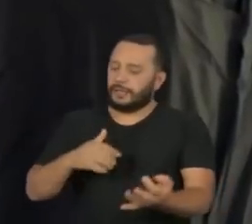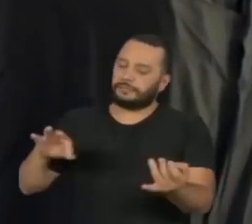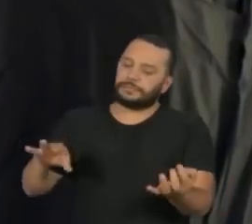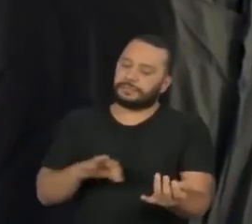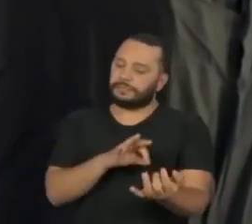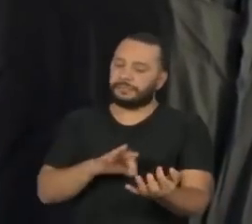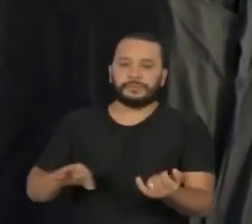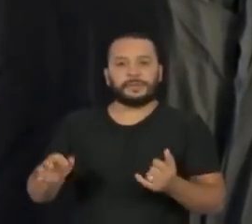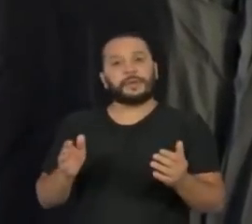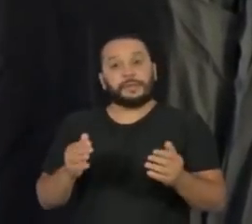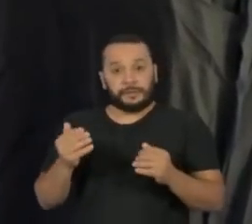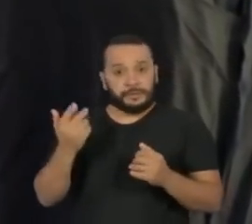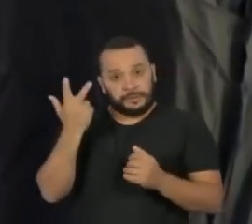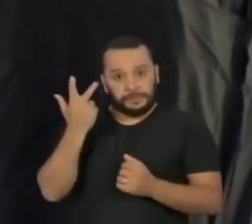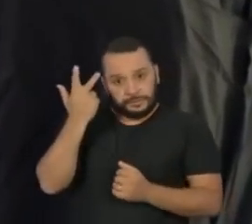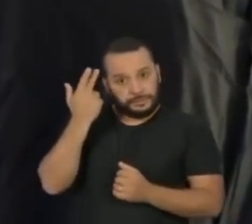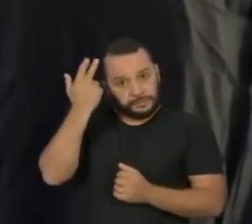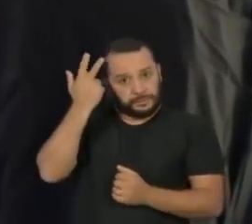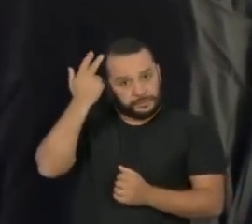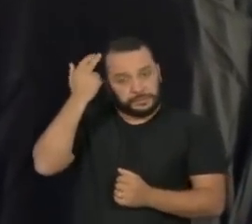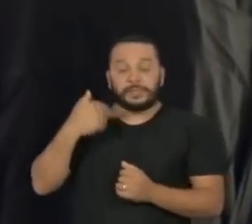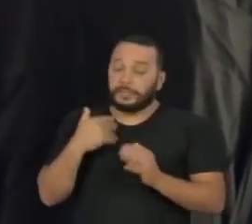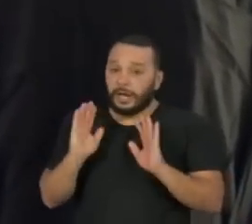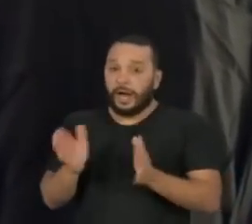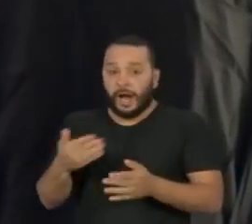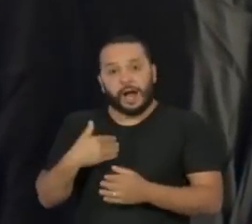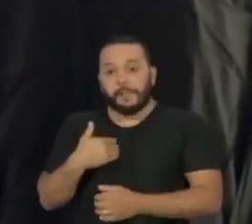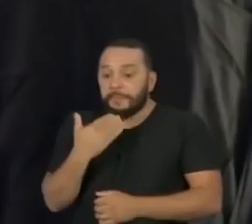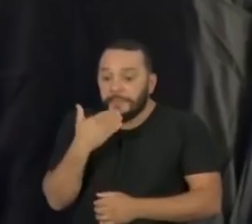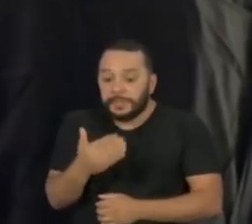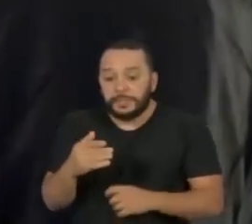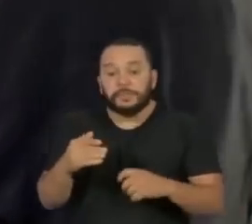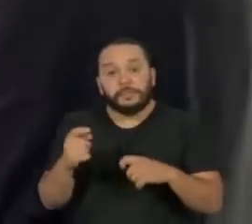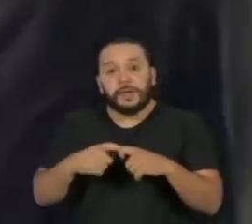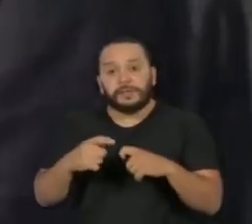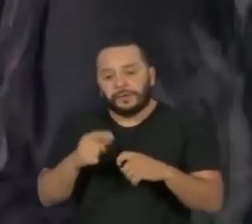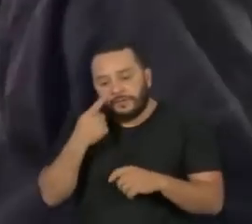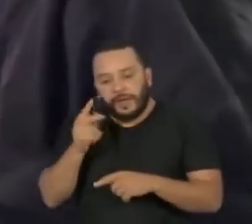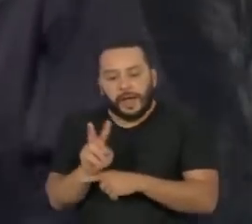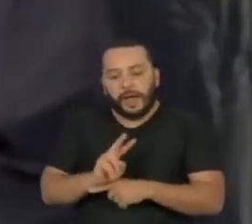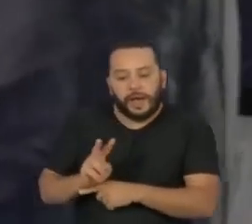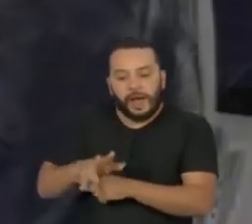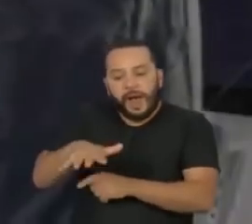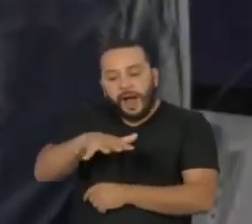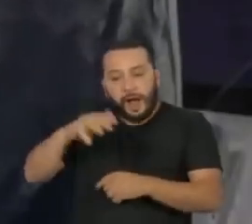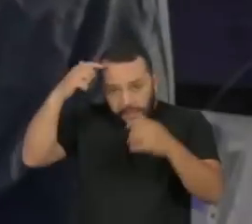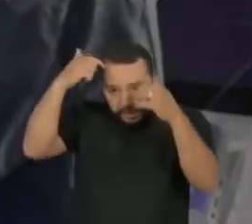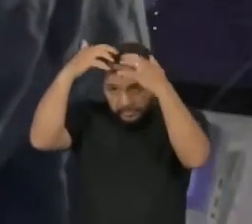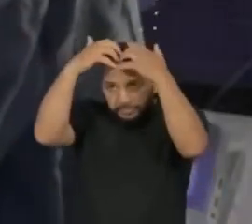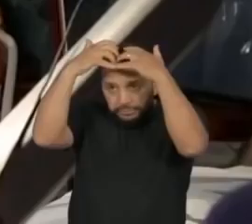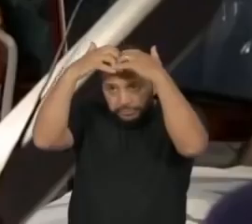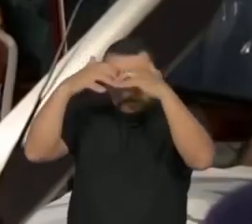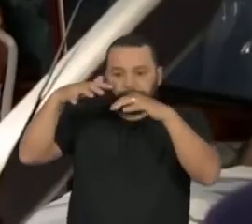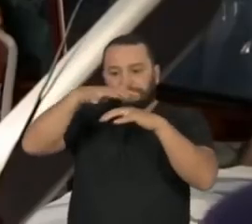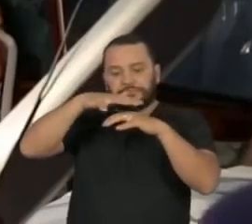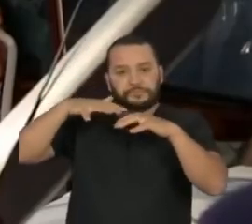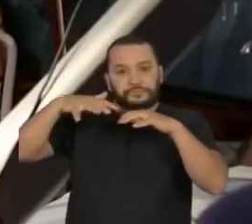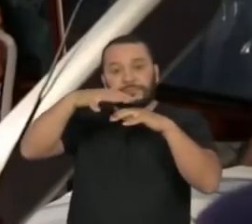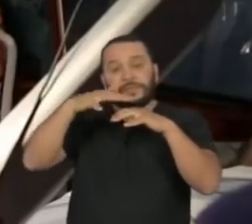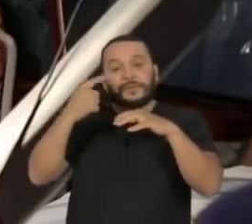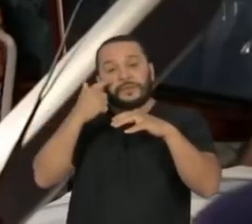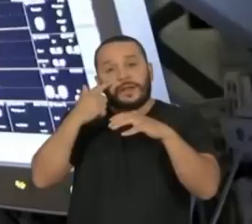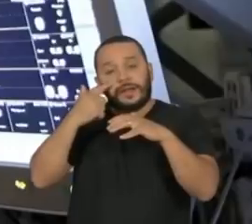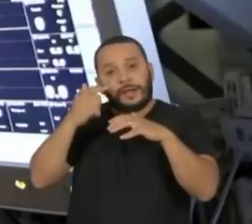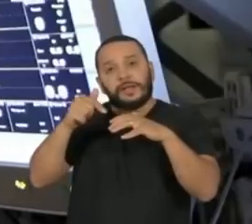violino durante a operação foi um pedido dos médicos para monitorar áreas do cérebro situadas no lóbulo